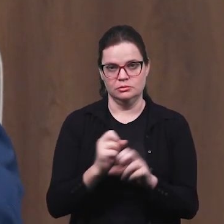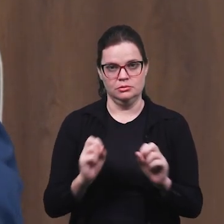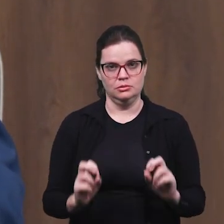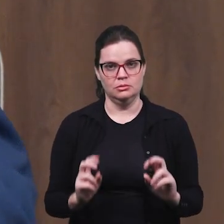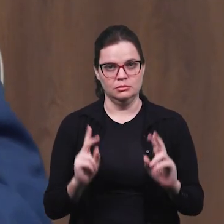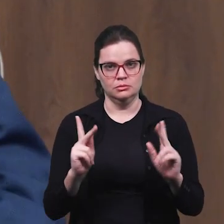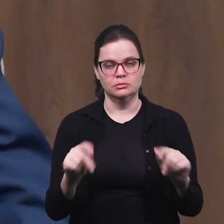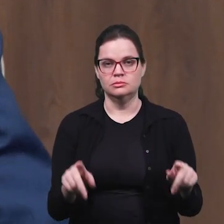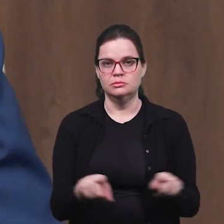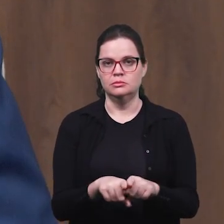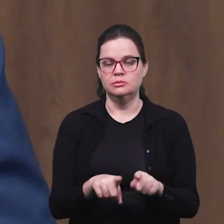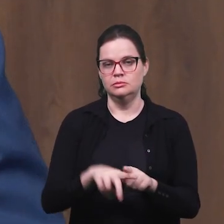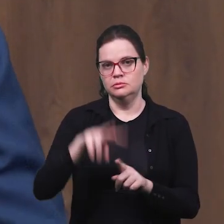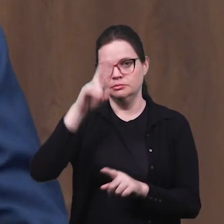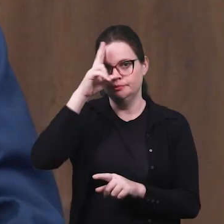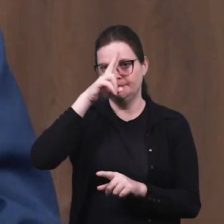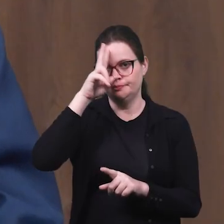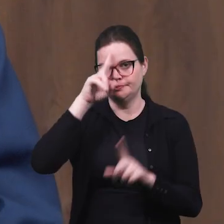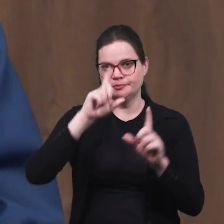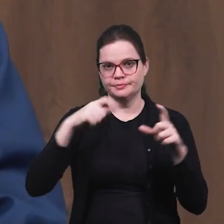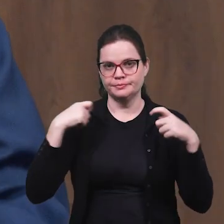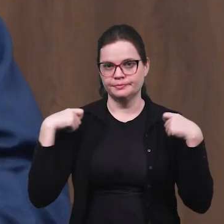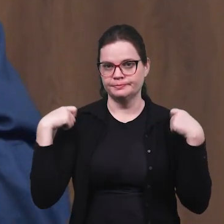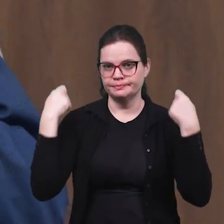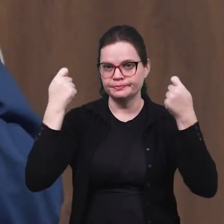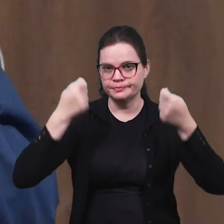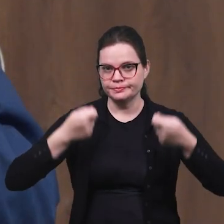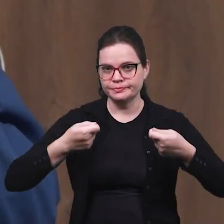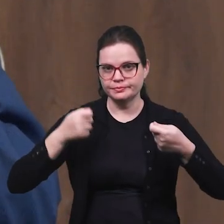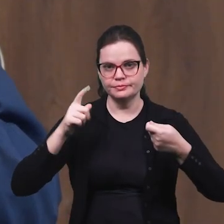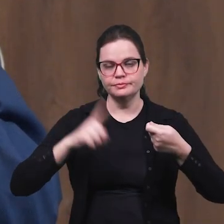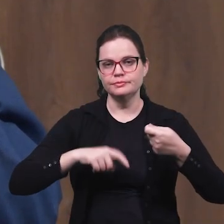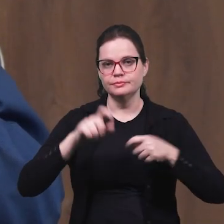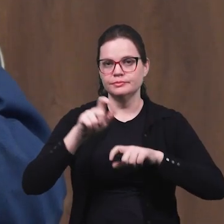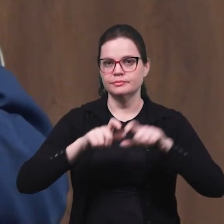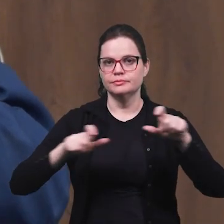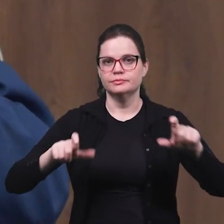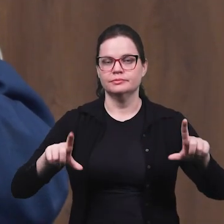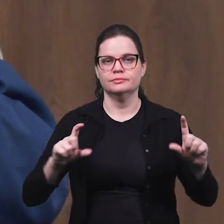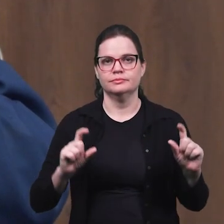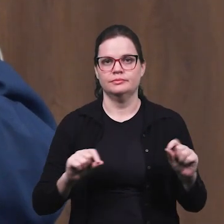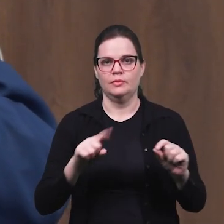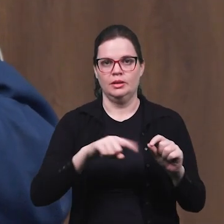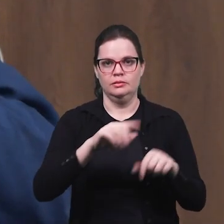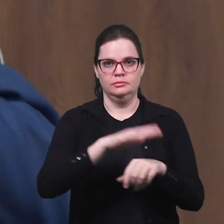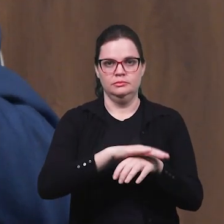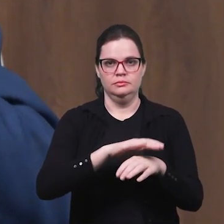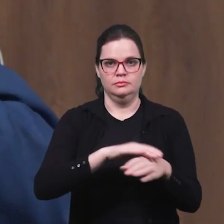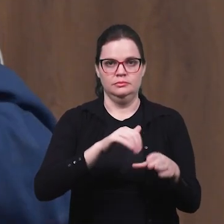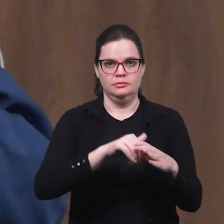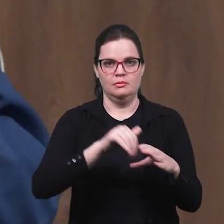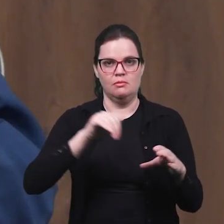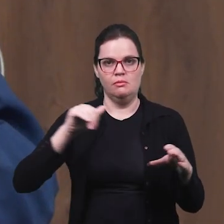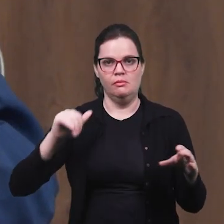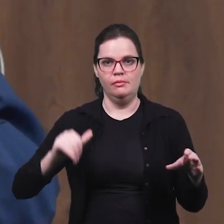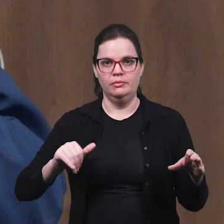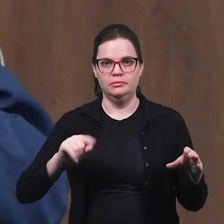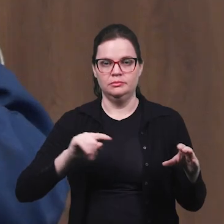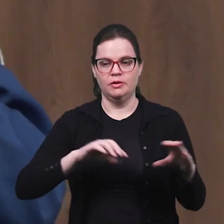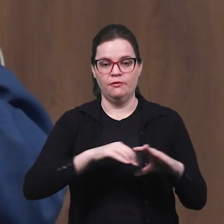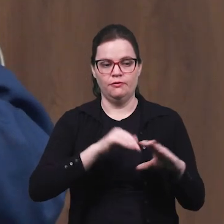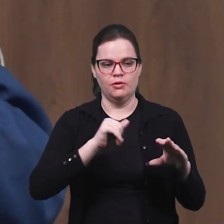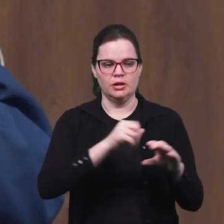que os monges eram aquelas pessoas que se separaram por não